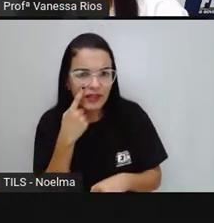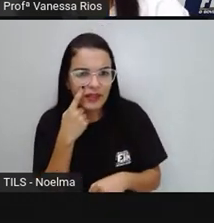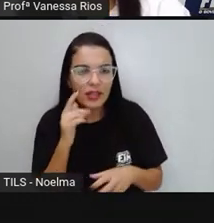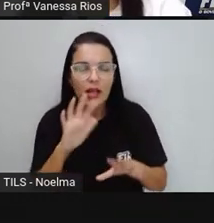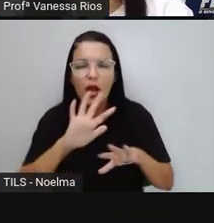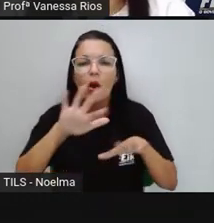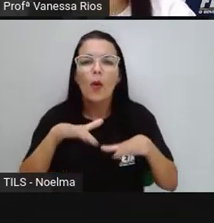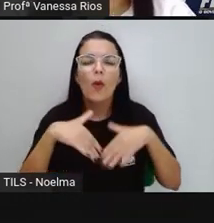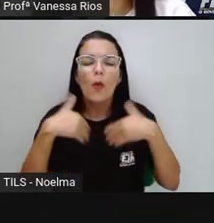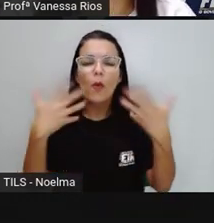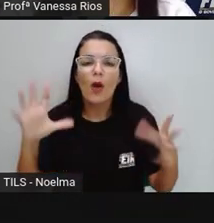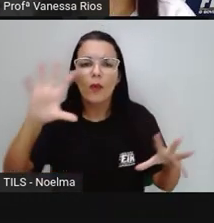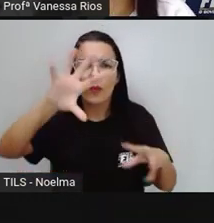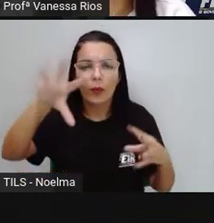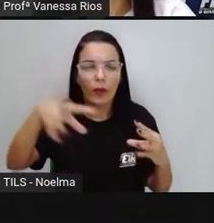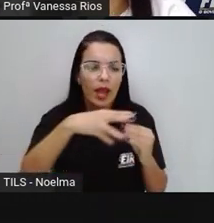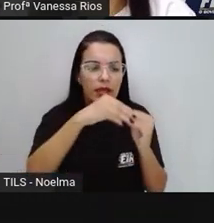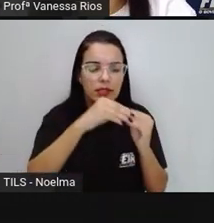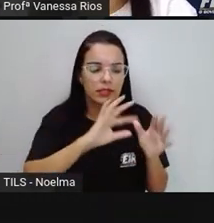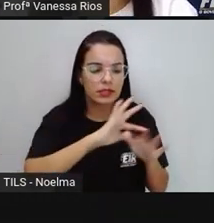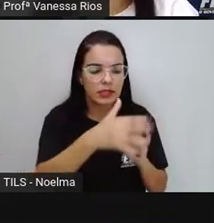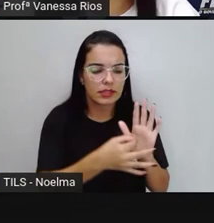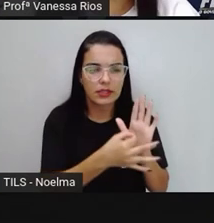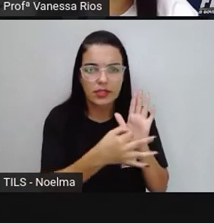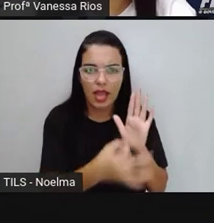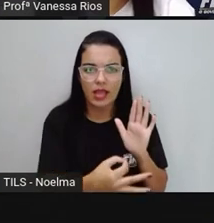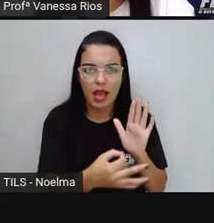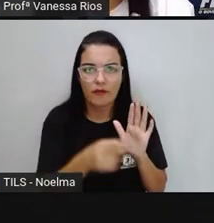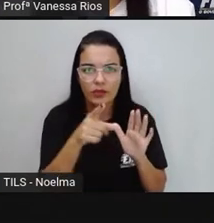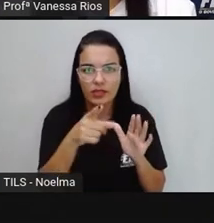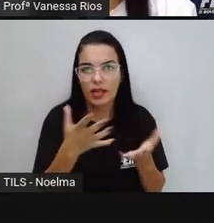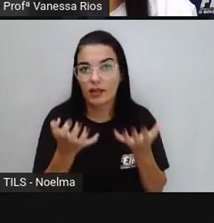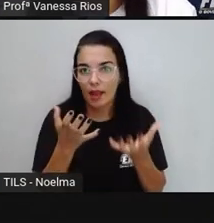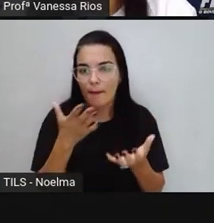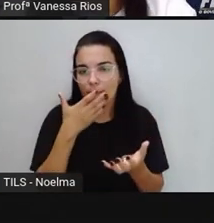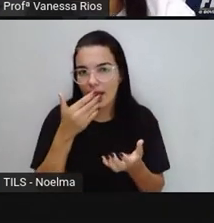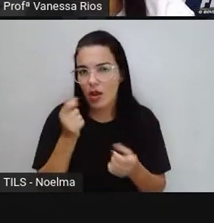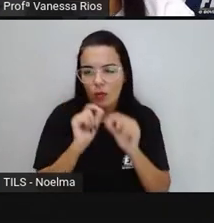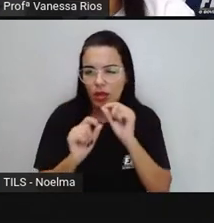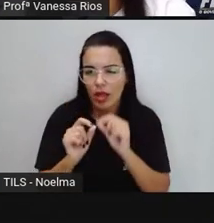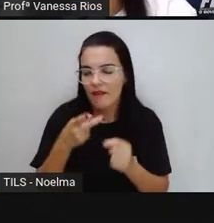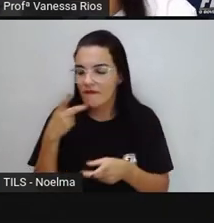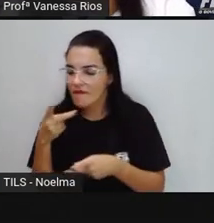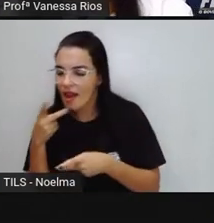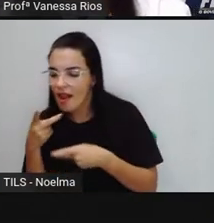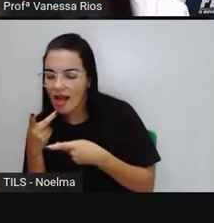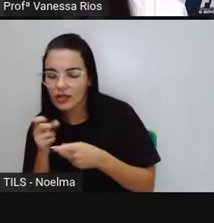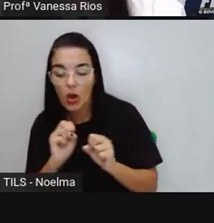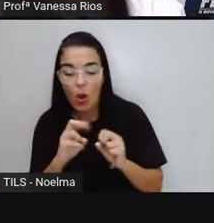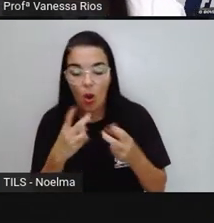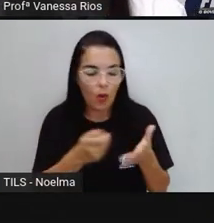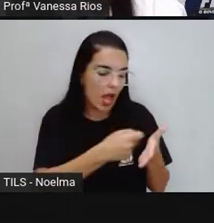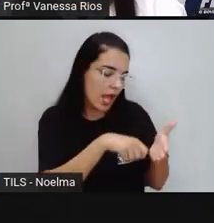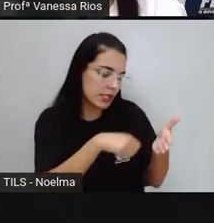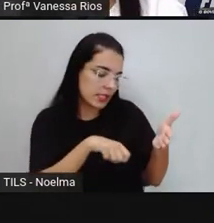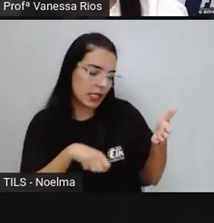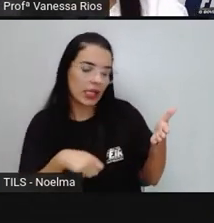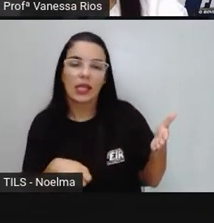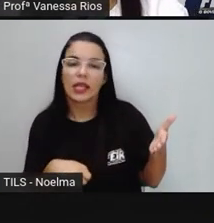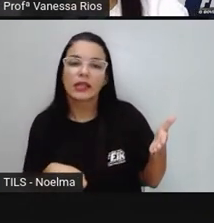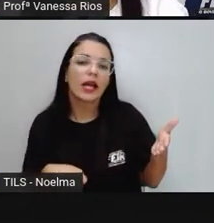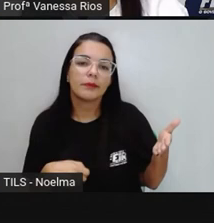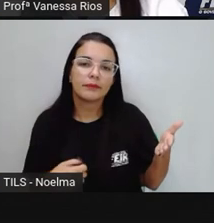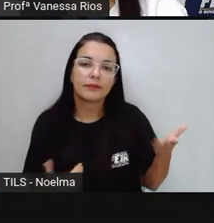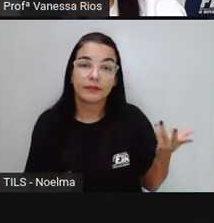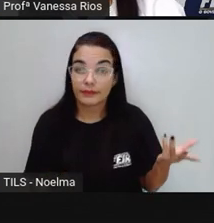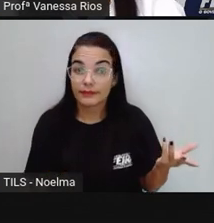você considera mais convincente? Aquela lida ou quando a pessoa fala, né, através dos blogs de crítica aí com